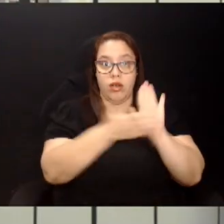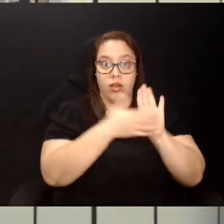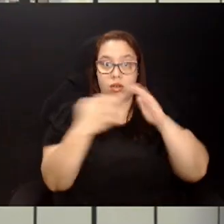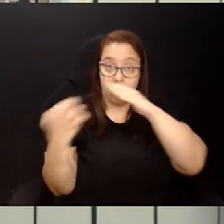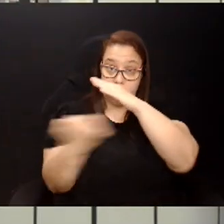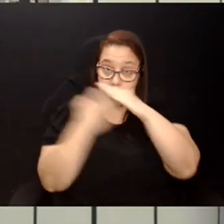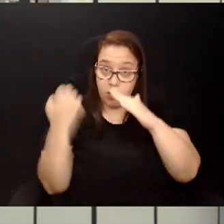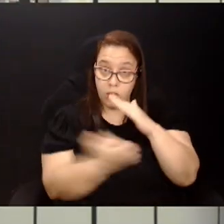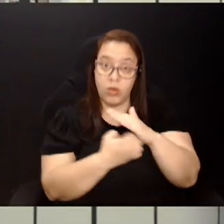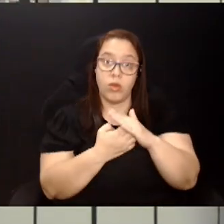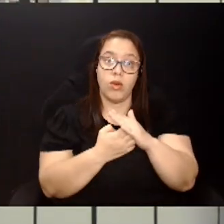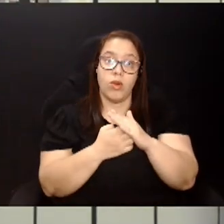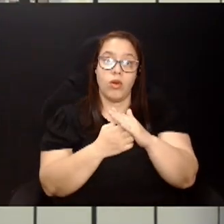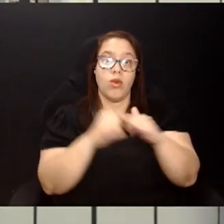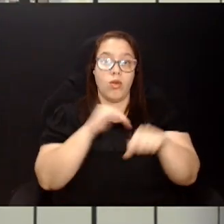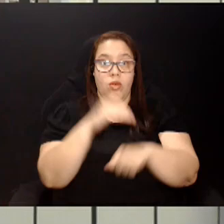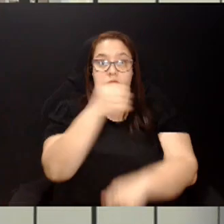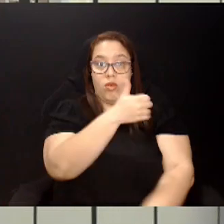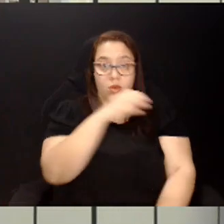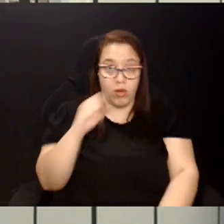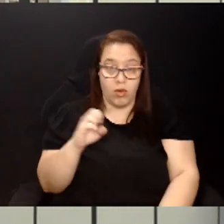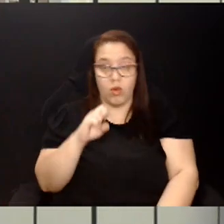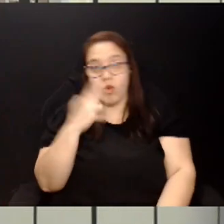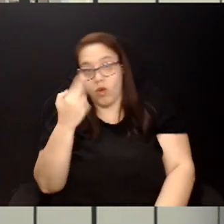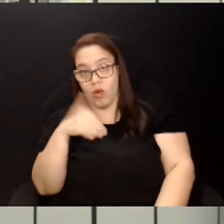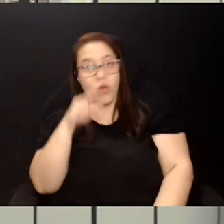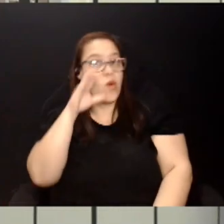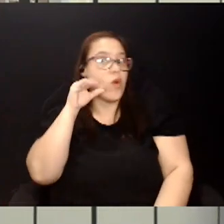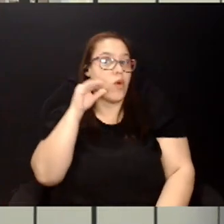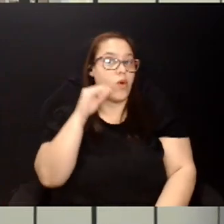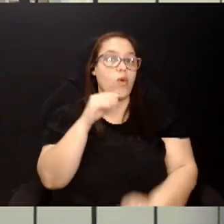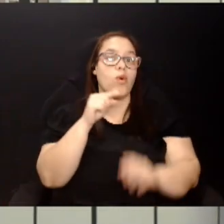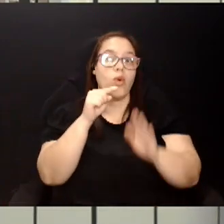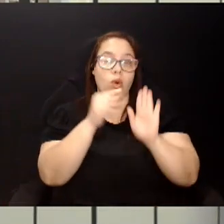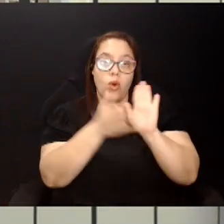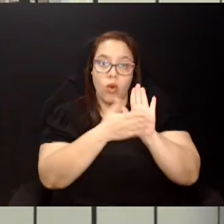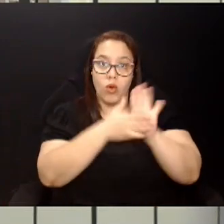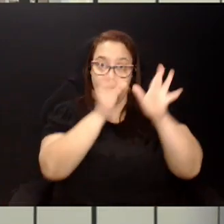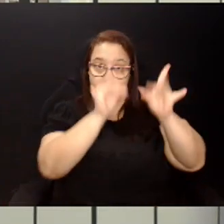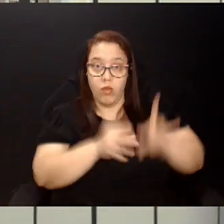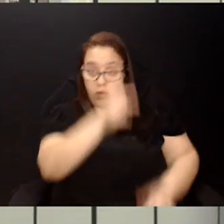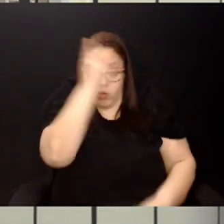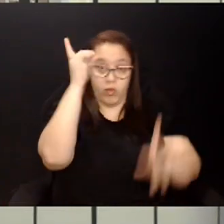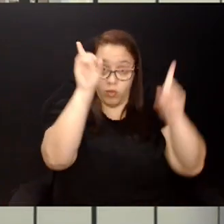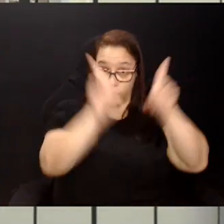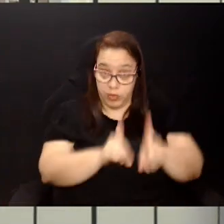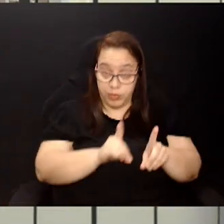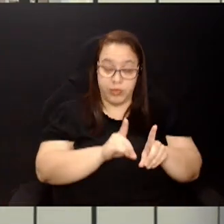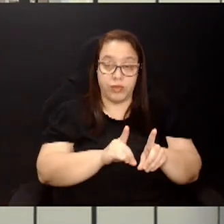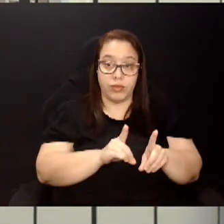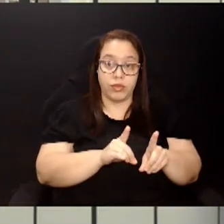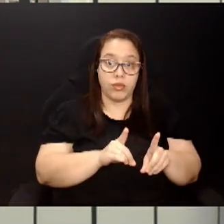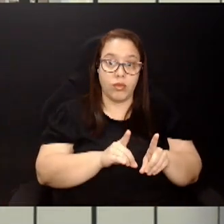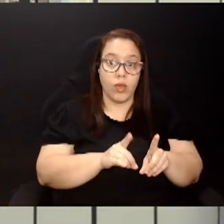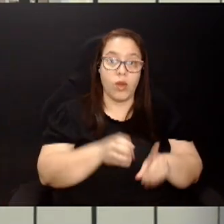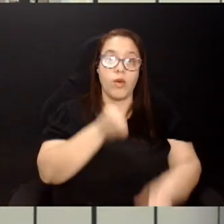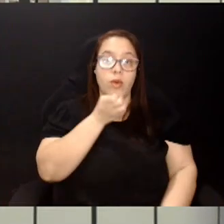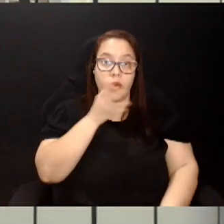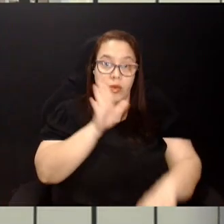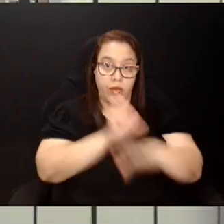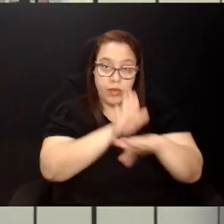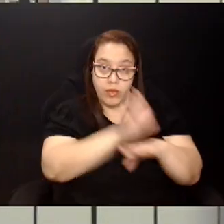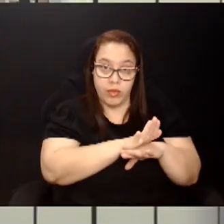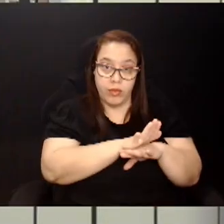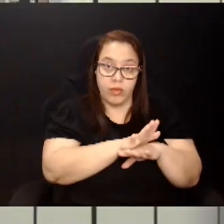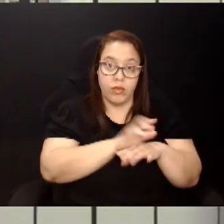100 ou mais empregados devem reservar vagas para pessoas com deficiência e beneficiários reabilitados